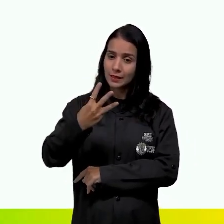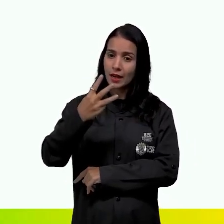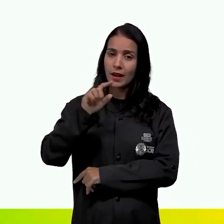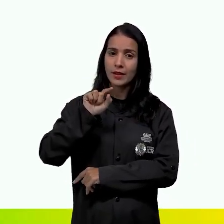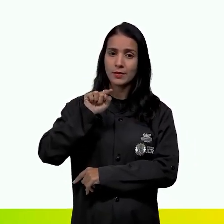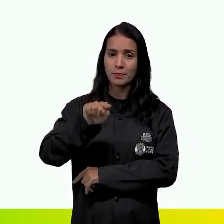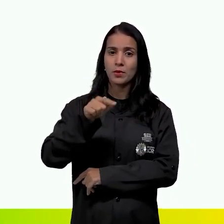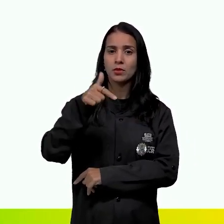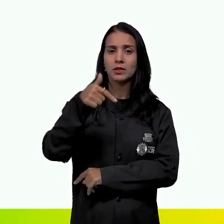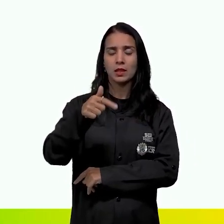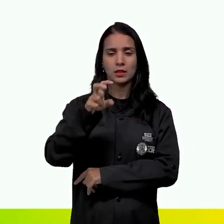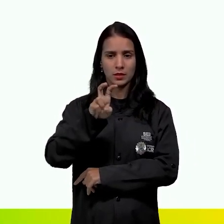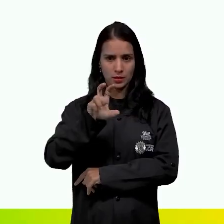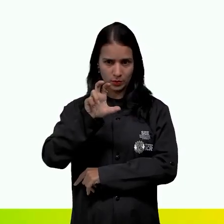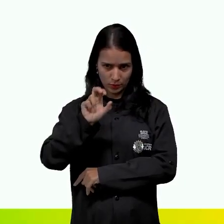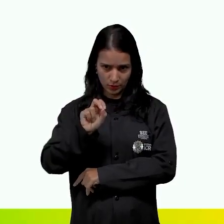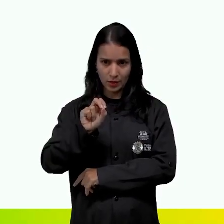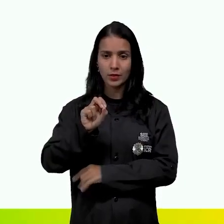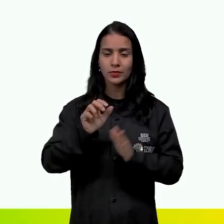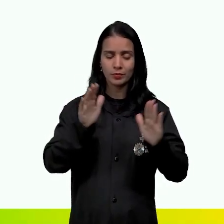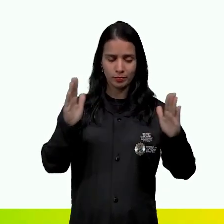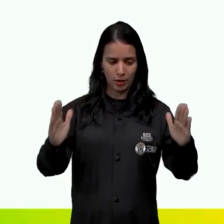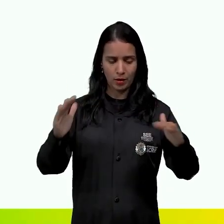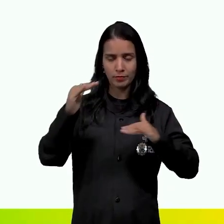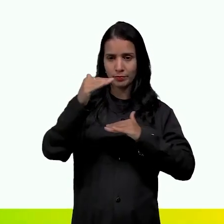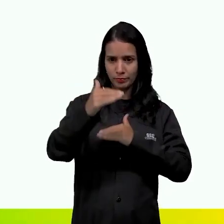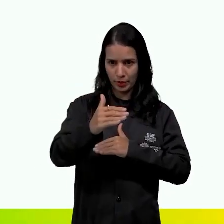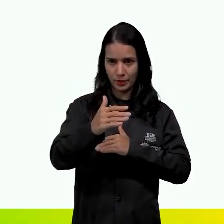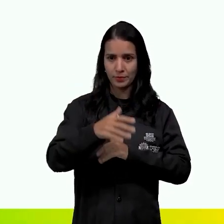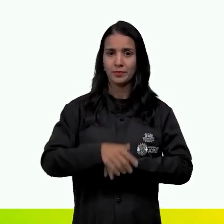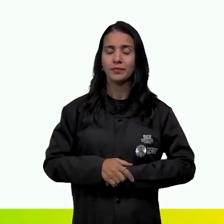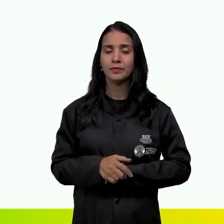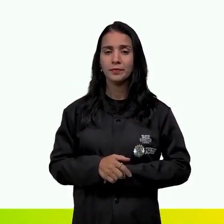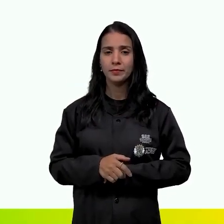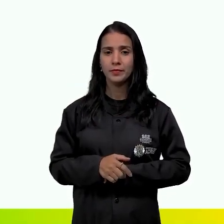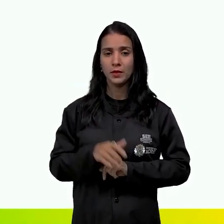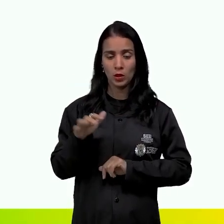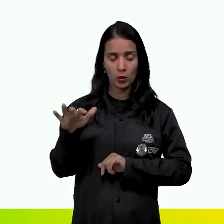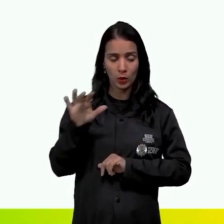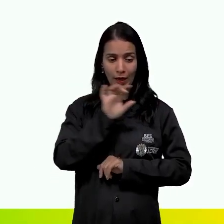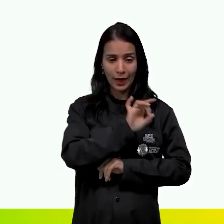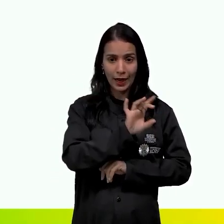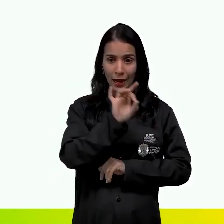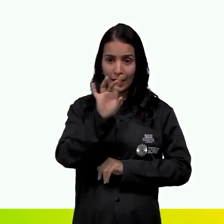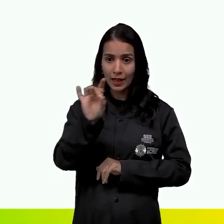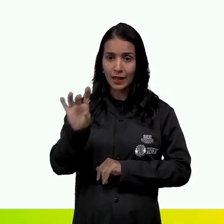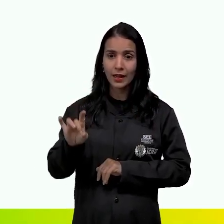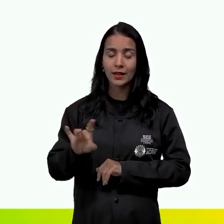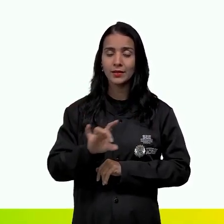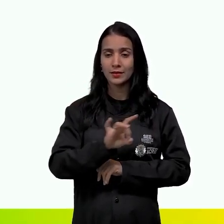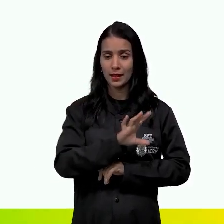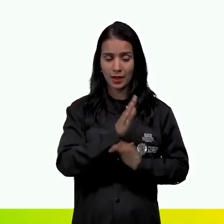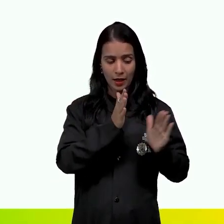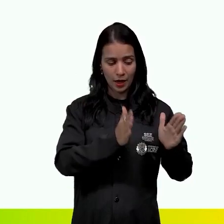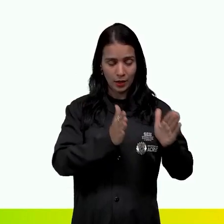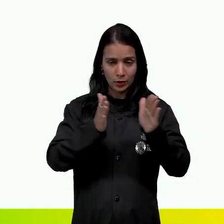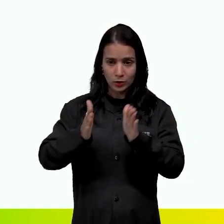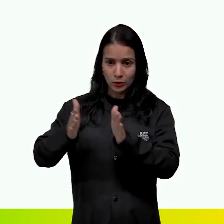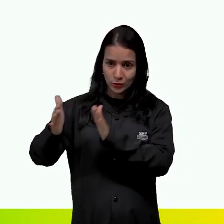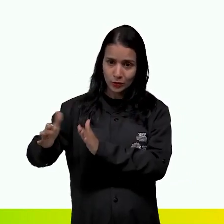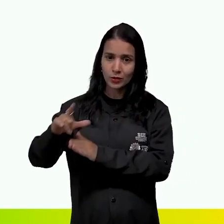3.750 centímetros cúbicos. Então, cada caixinha dessa daqui tem esse volume.